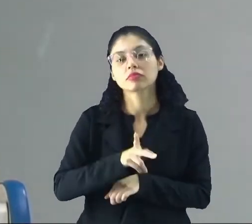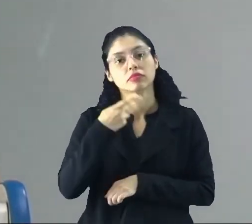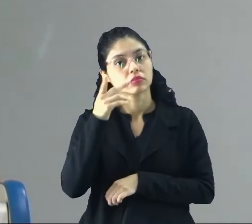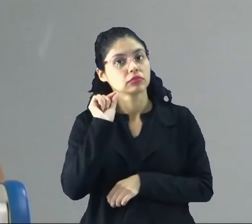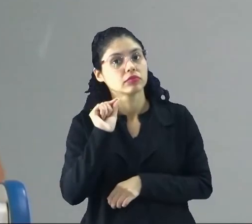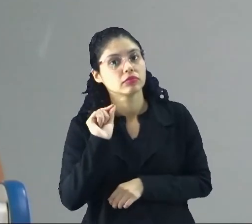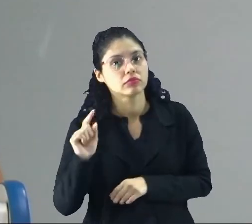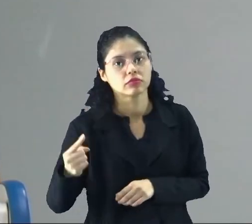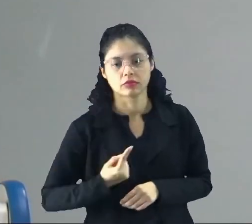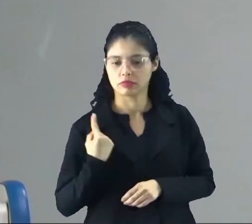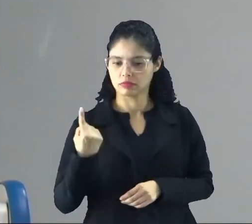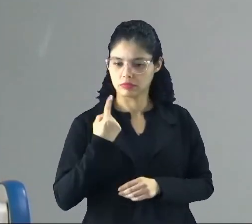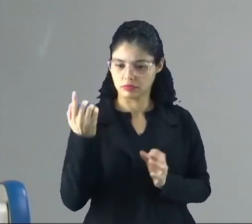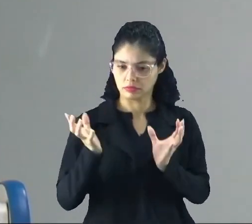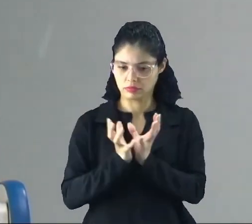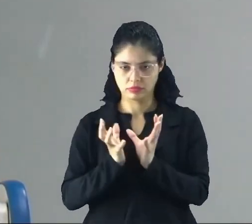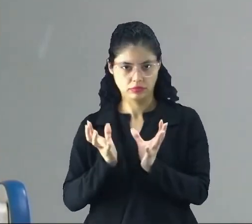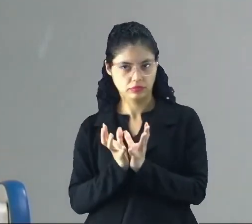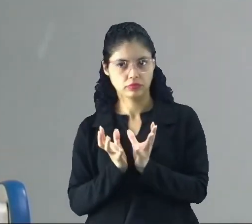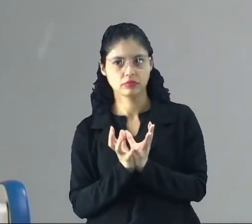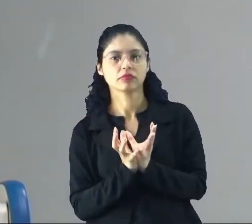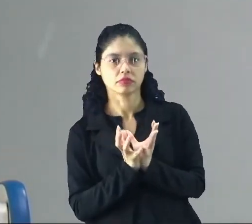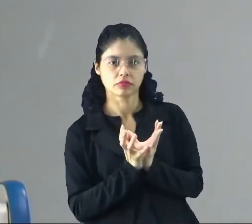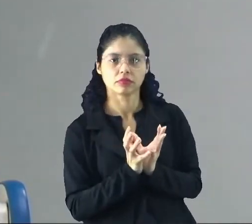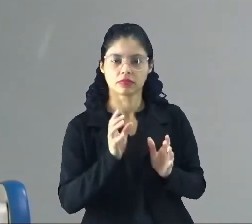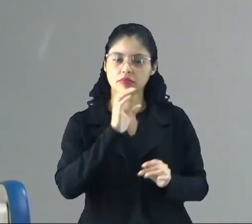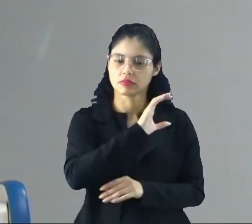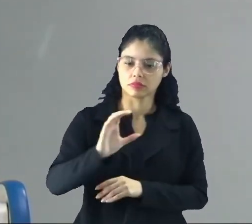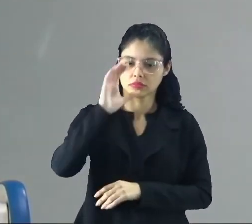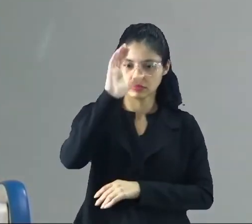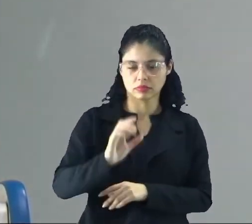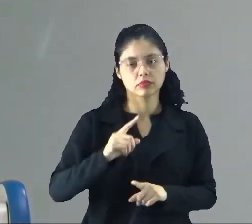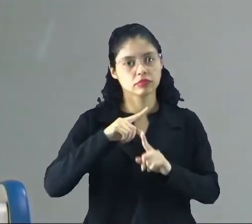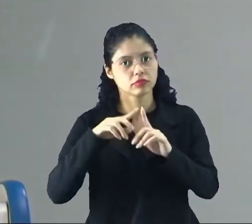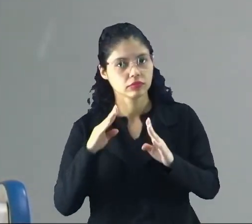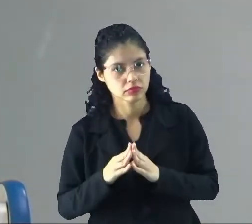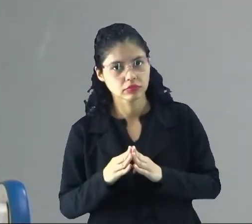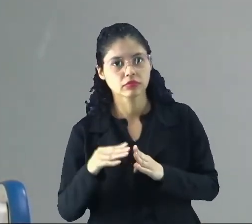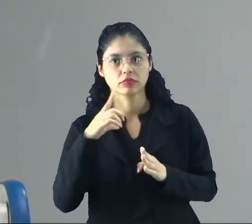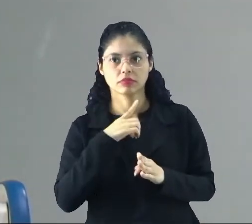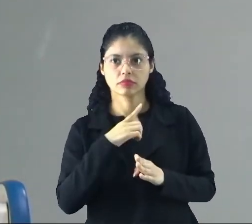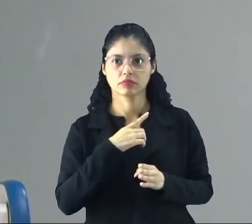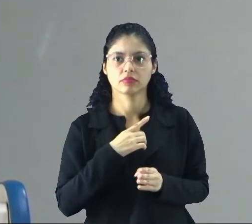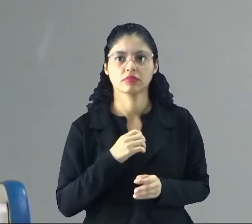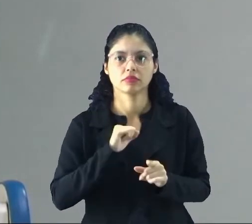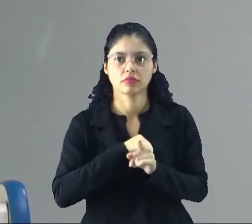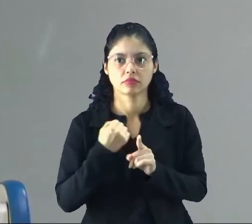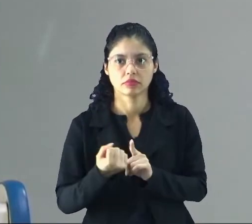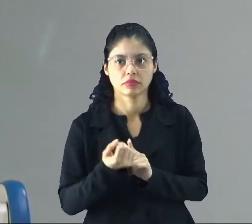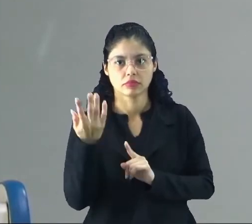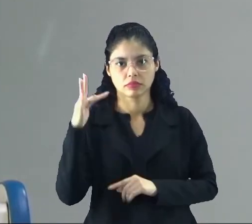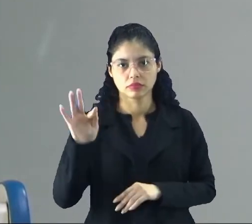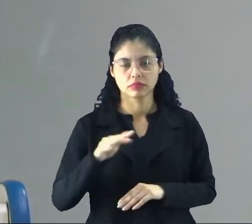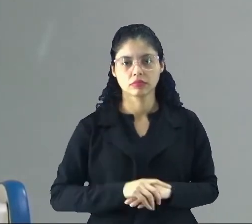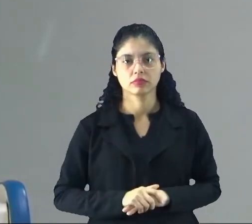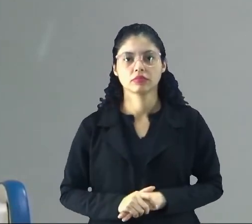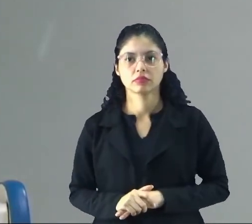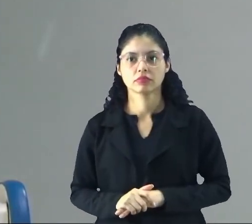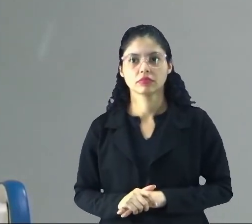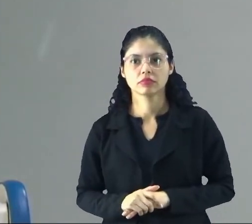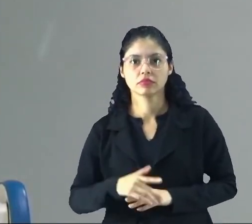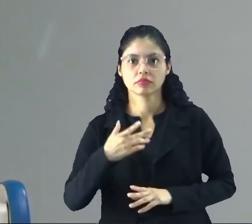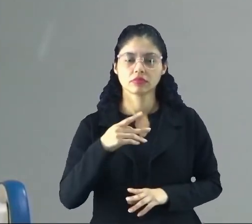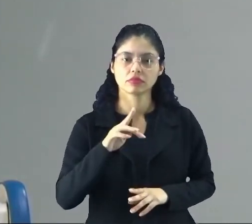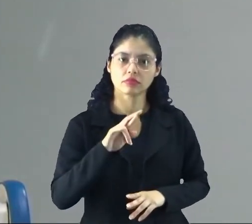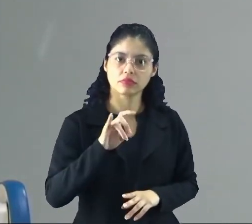da alta cúpula da Igreja Católica ali, que compunha a sociedade francesa. Esses